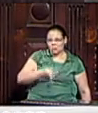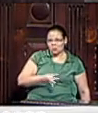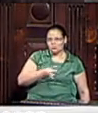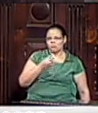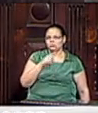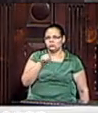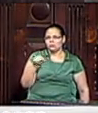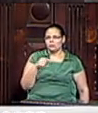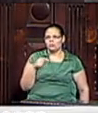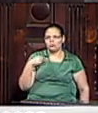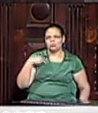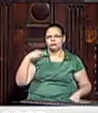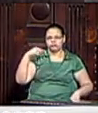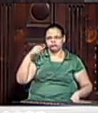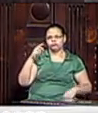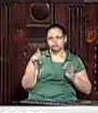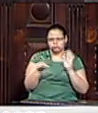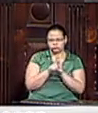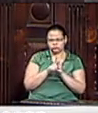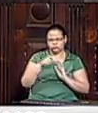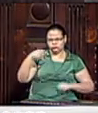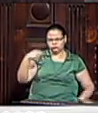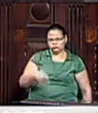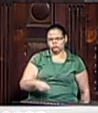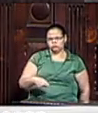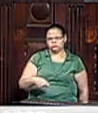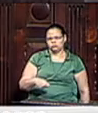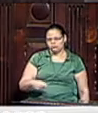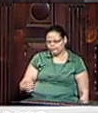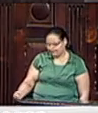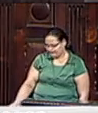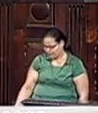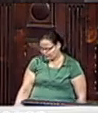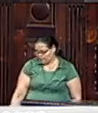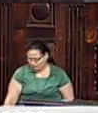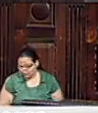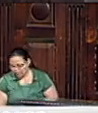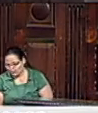as penas da lei. Porque a lei não pode